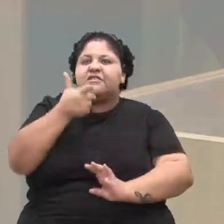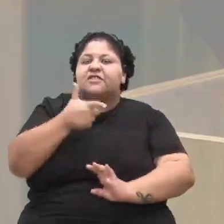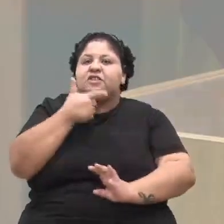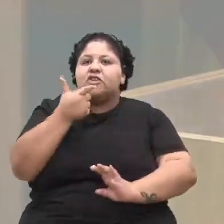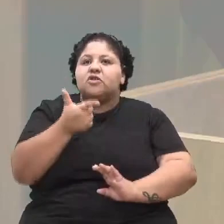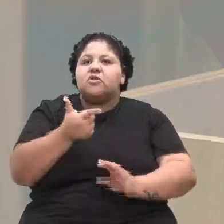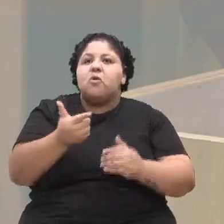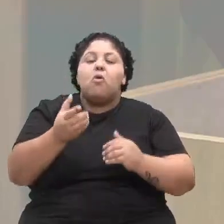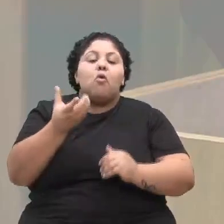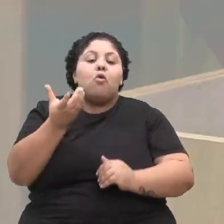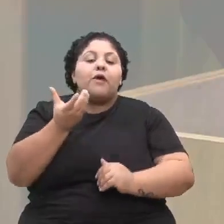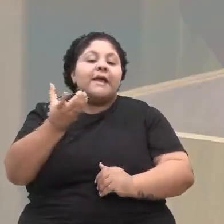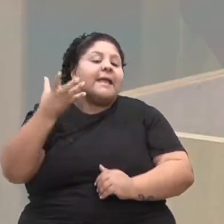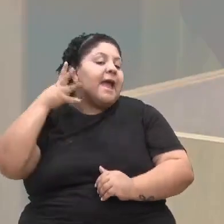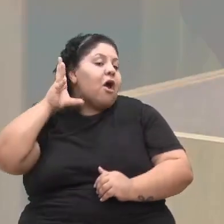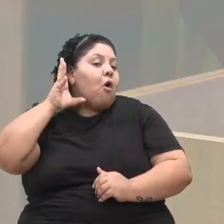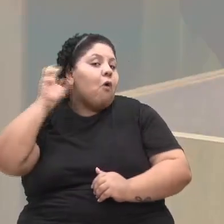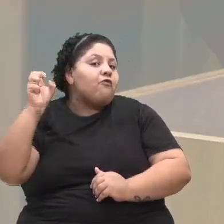você queria ouvir.